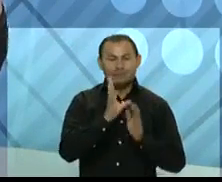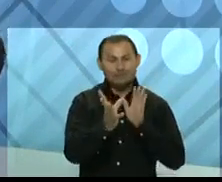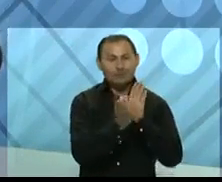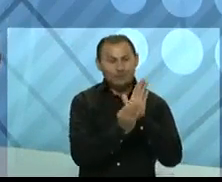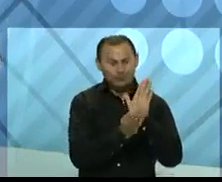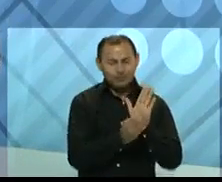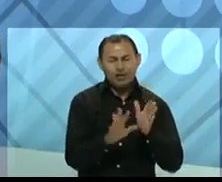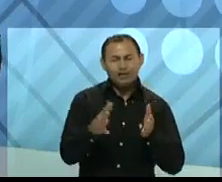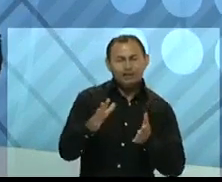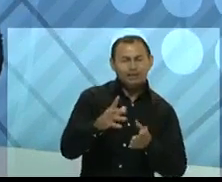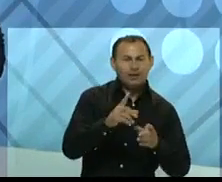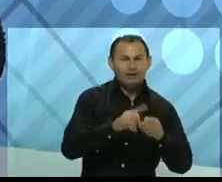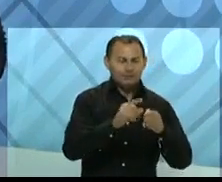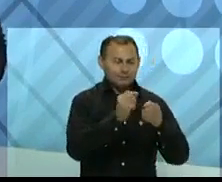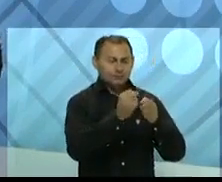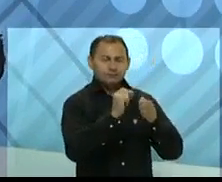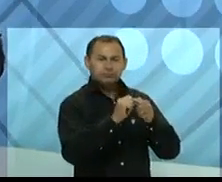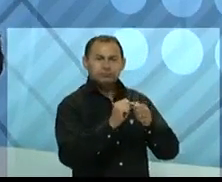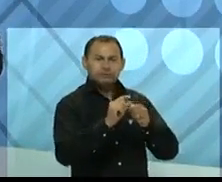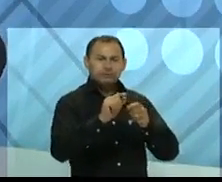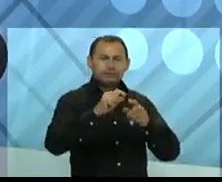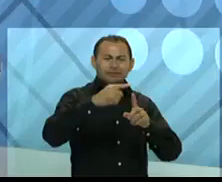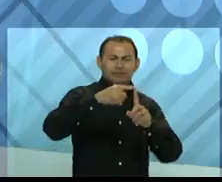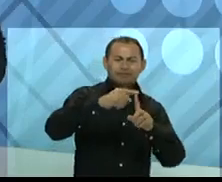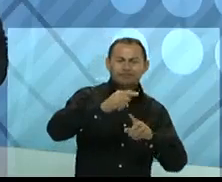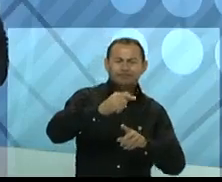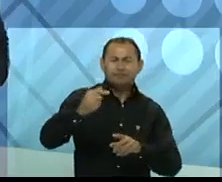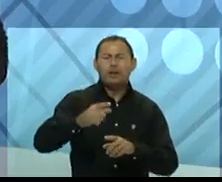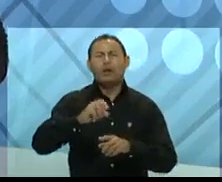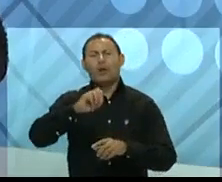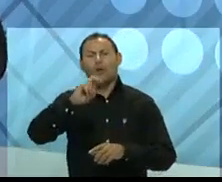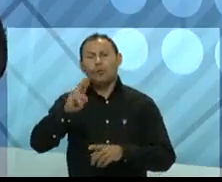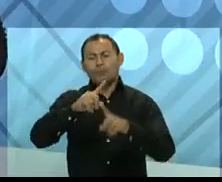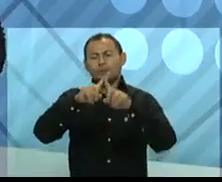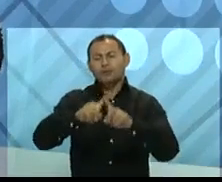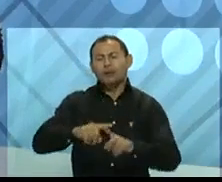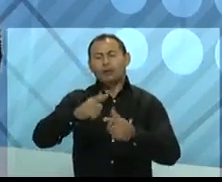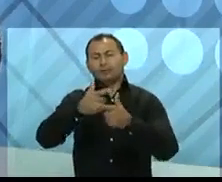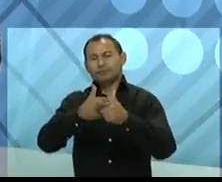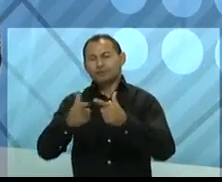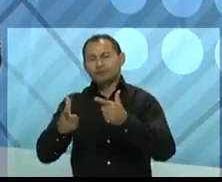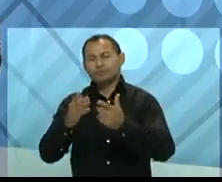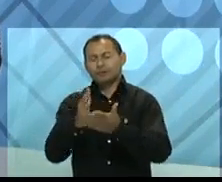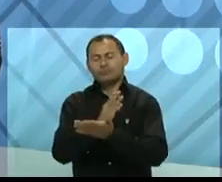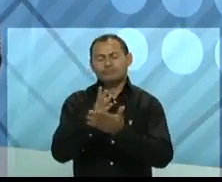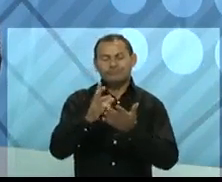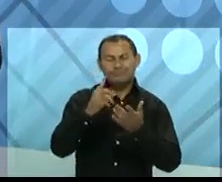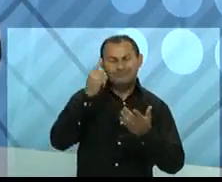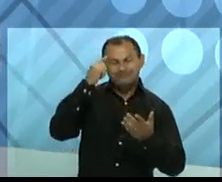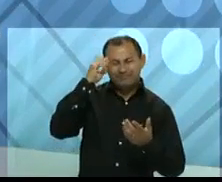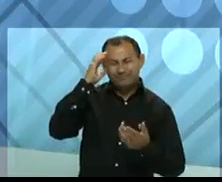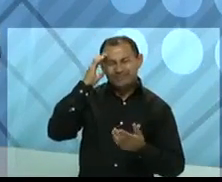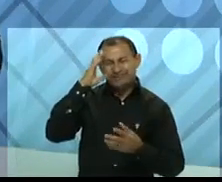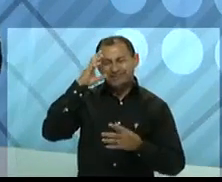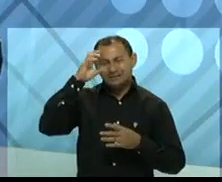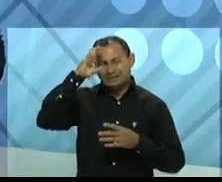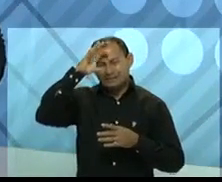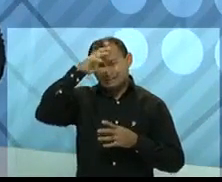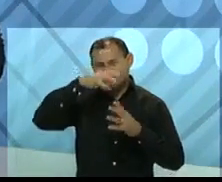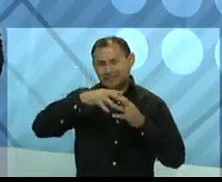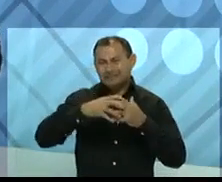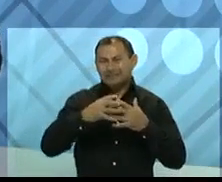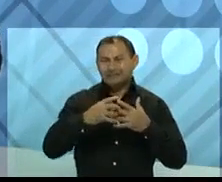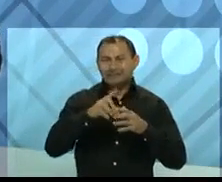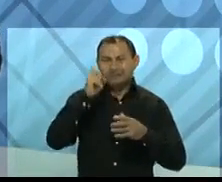perde numa operação com sinais diferentes, uma multiplicação, uma divisão que tem uma certa dificuldade. Então, se você